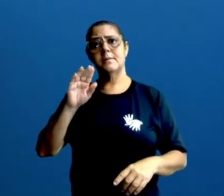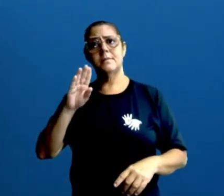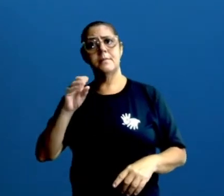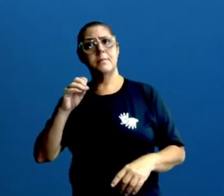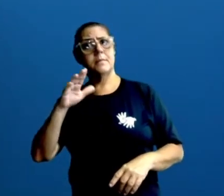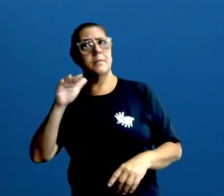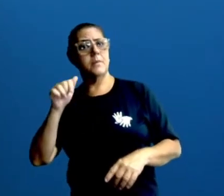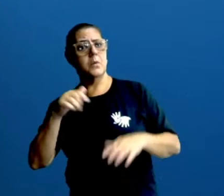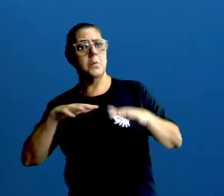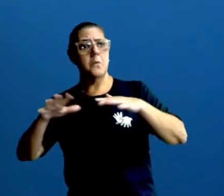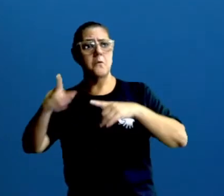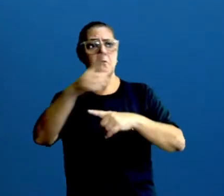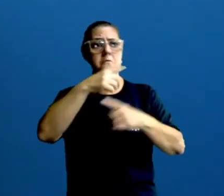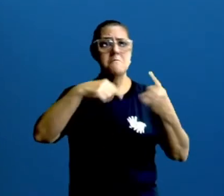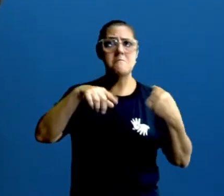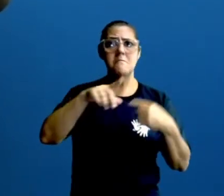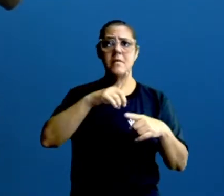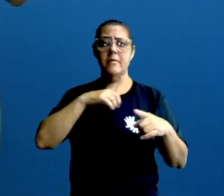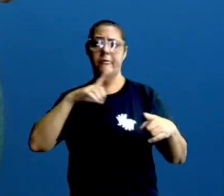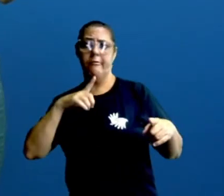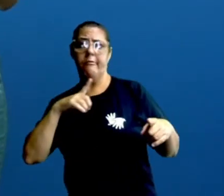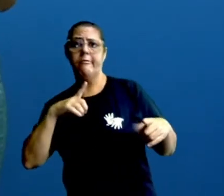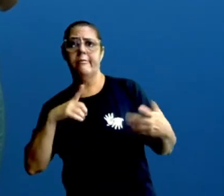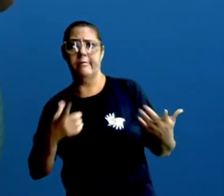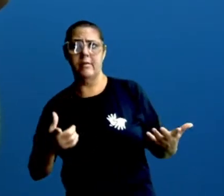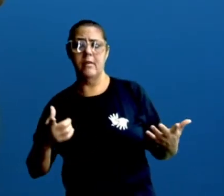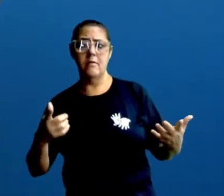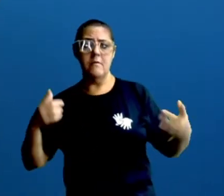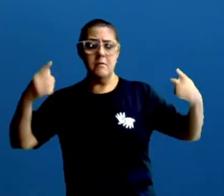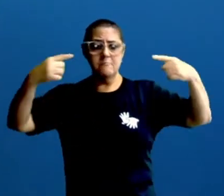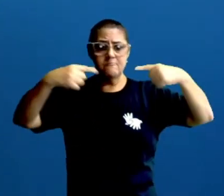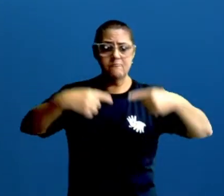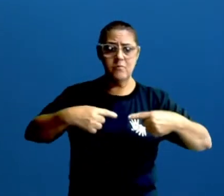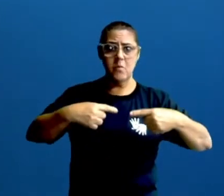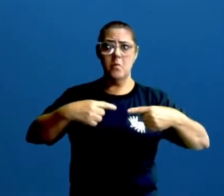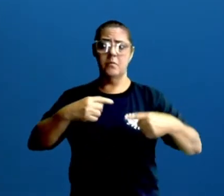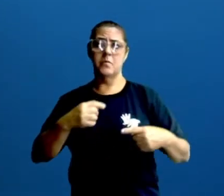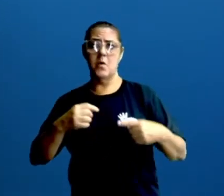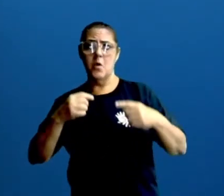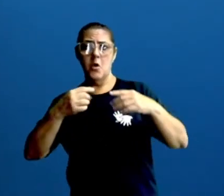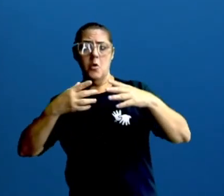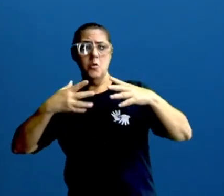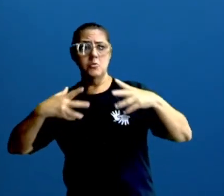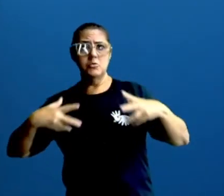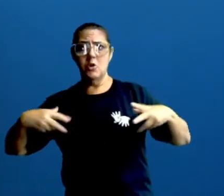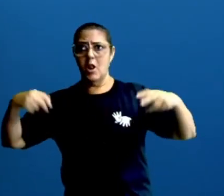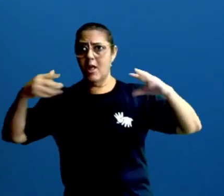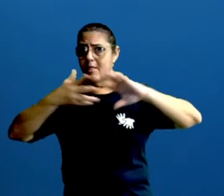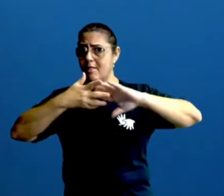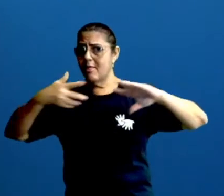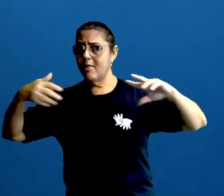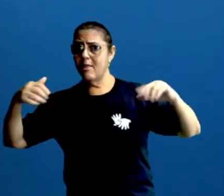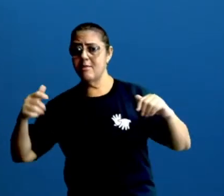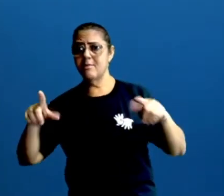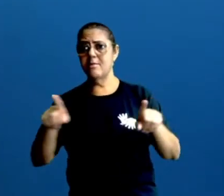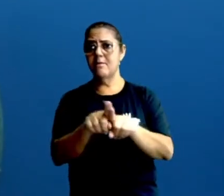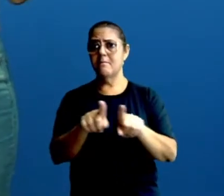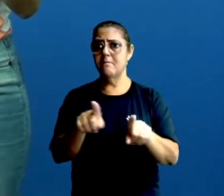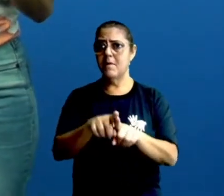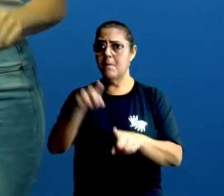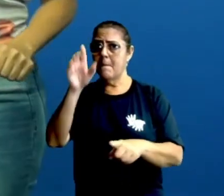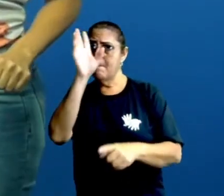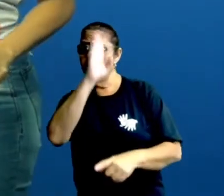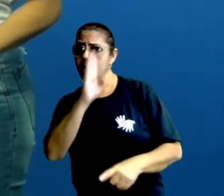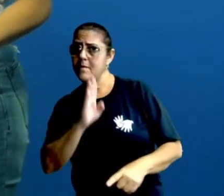aquele movimento que foi esse enfrentamento entre holandeses e lusos brasileiros?